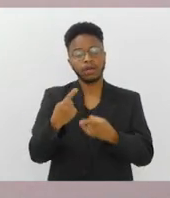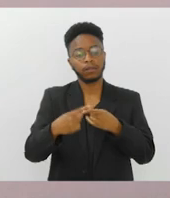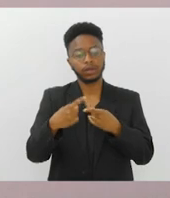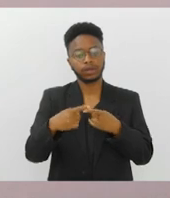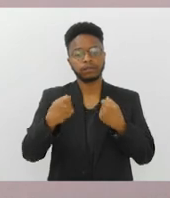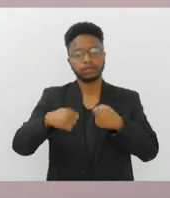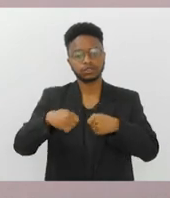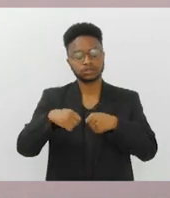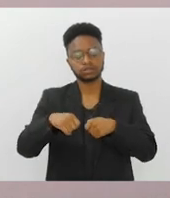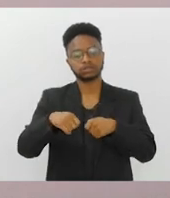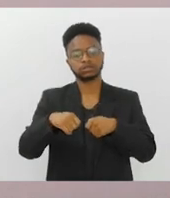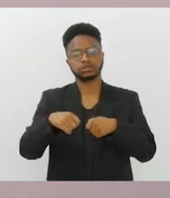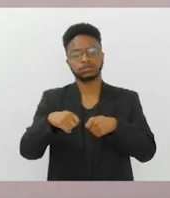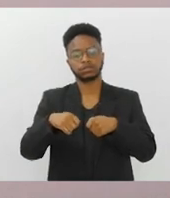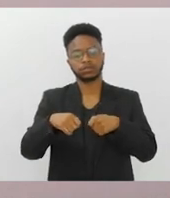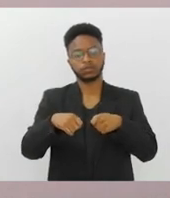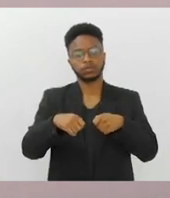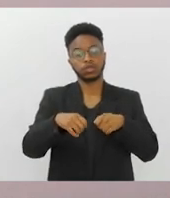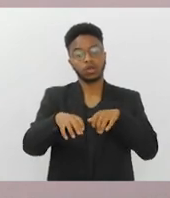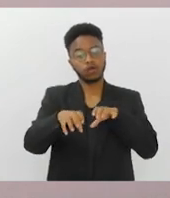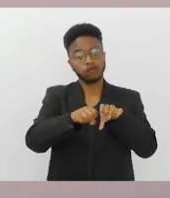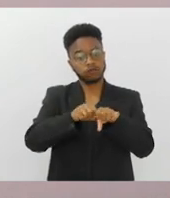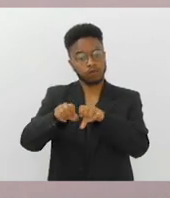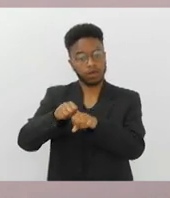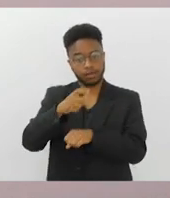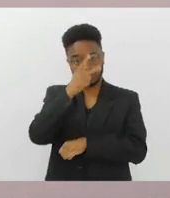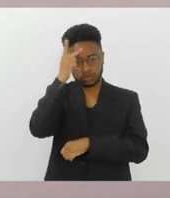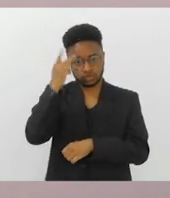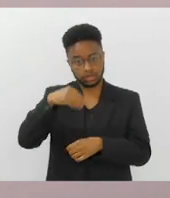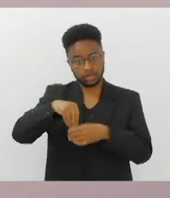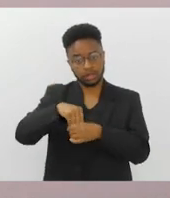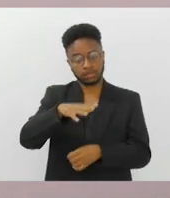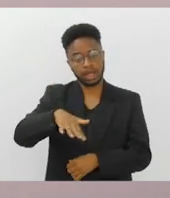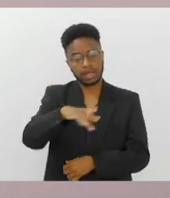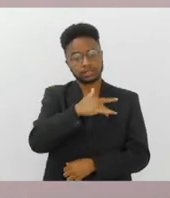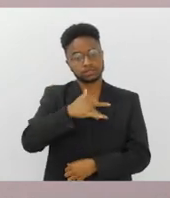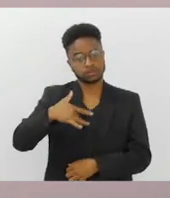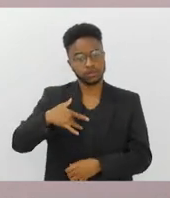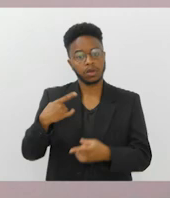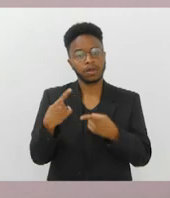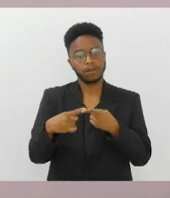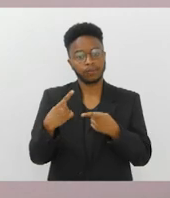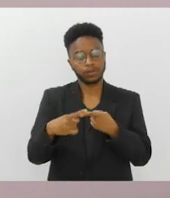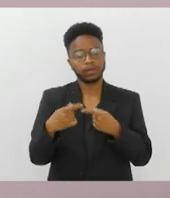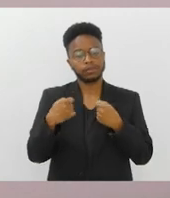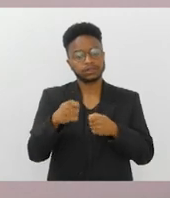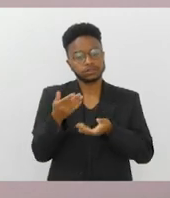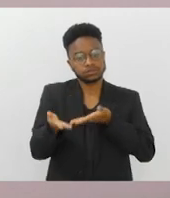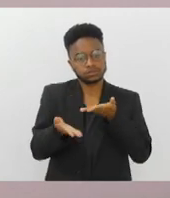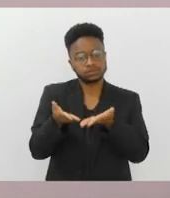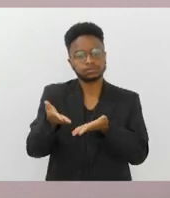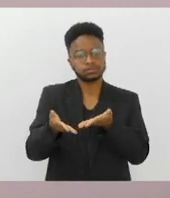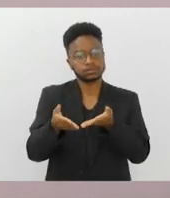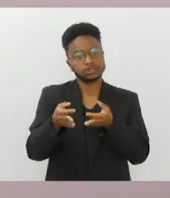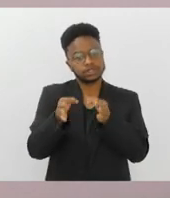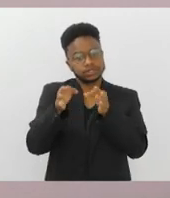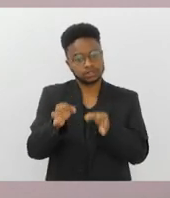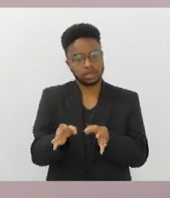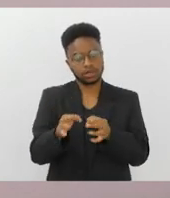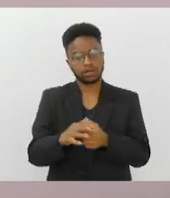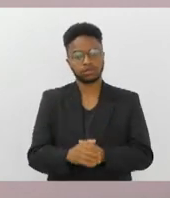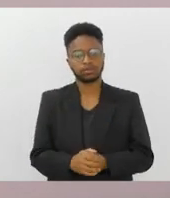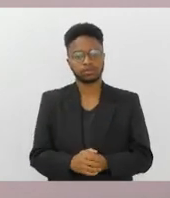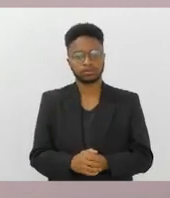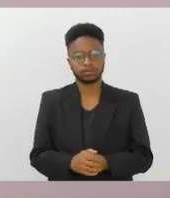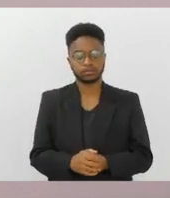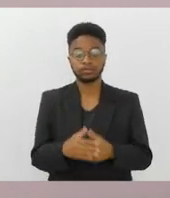formação das pessoas dentro dos espaços de saúde, para que possa atendê-los de maneira concreta.